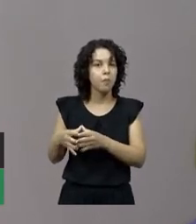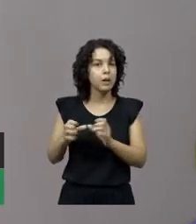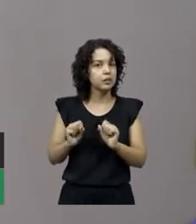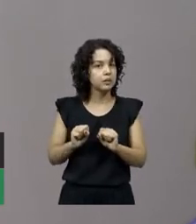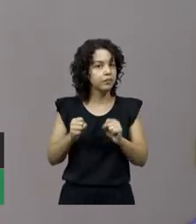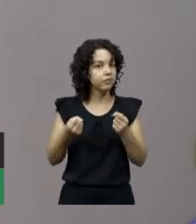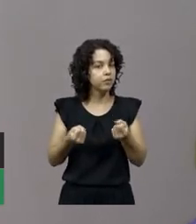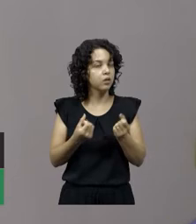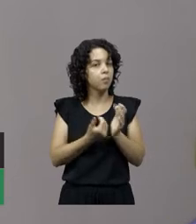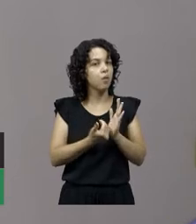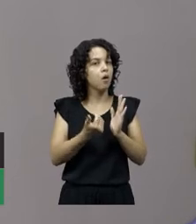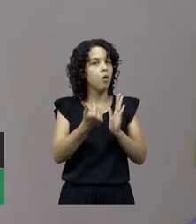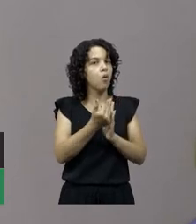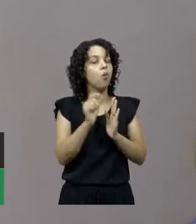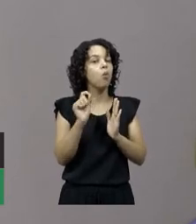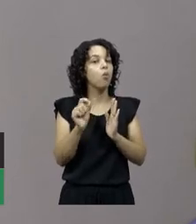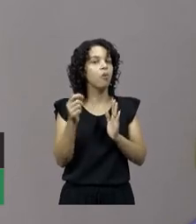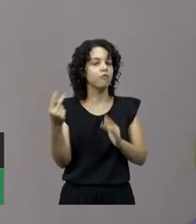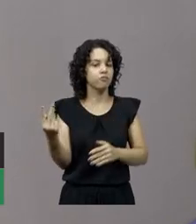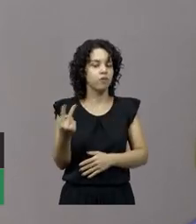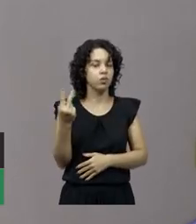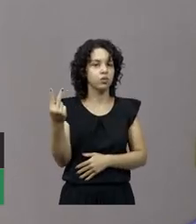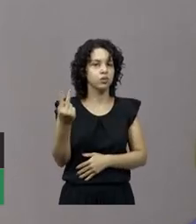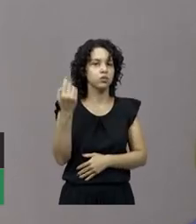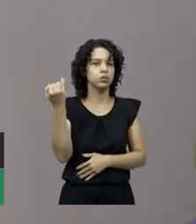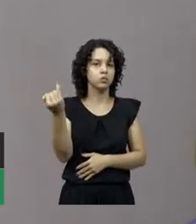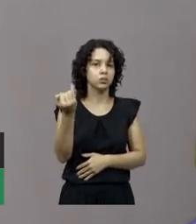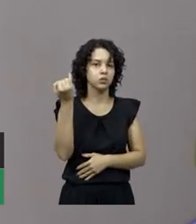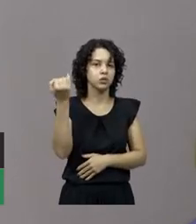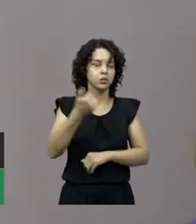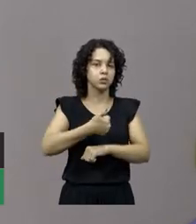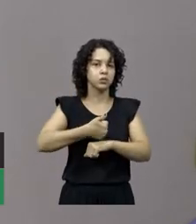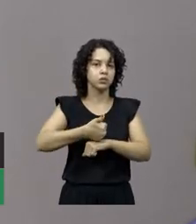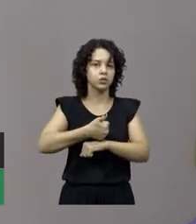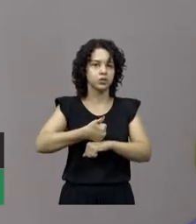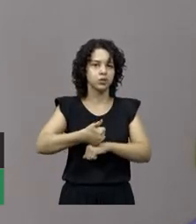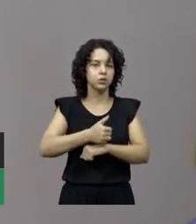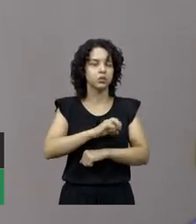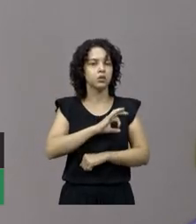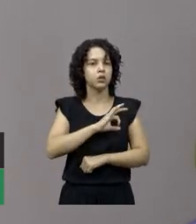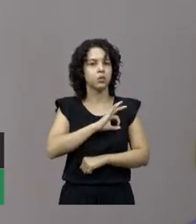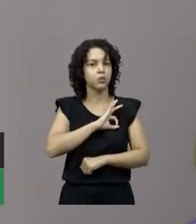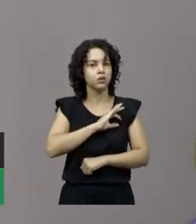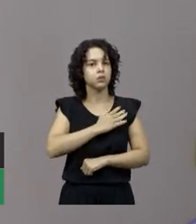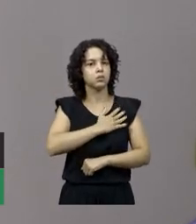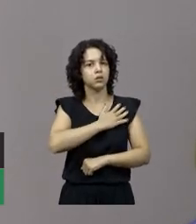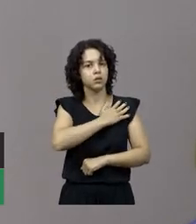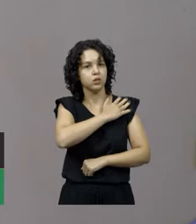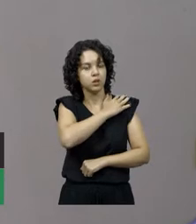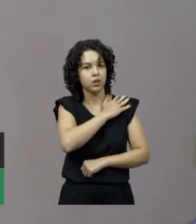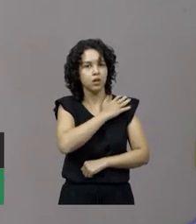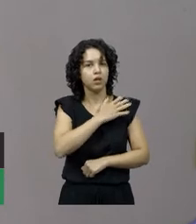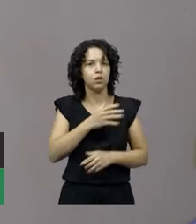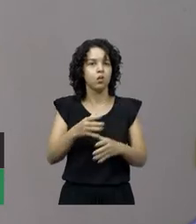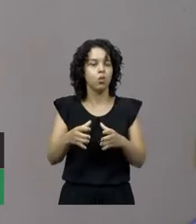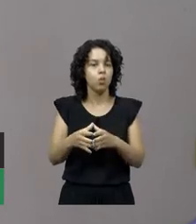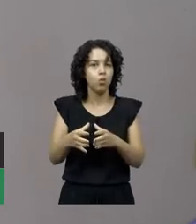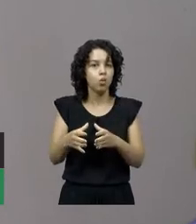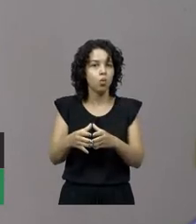é pela valorização da importante profissão da Polícia Militar, da categoria de praças.